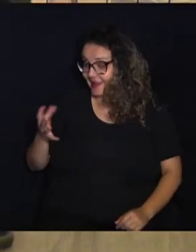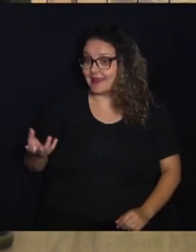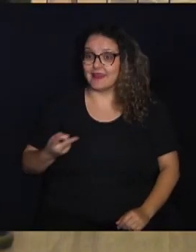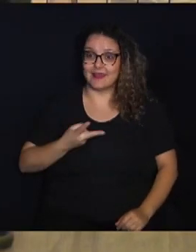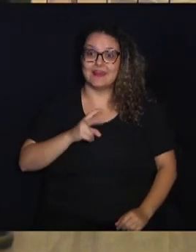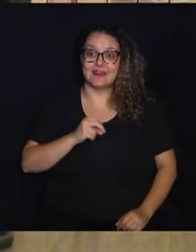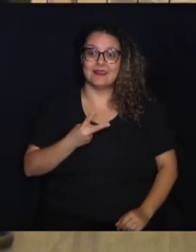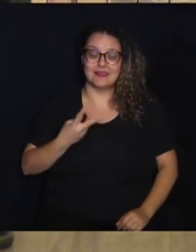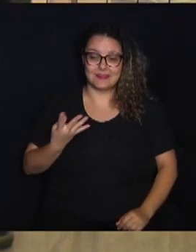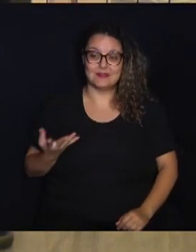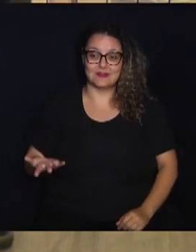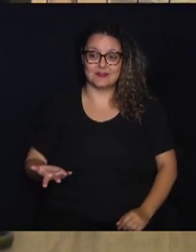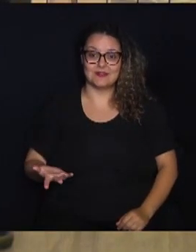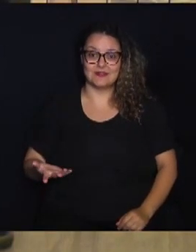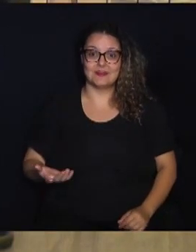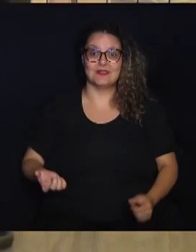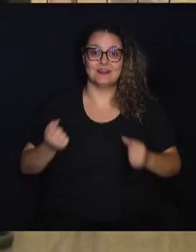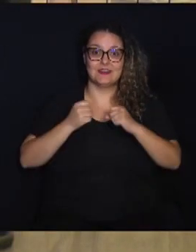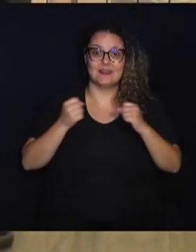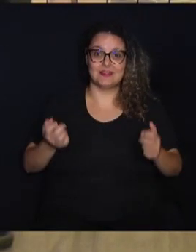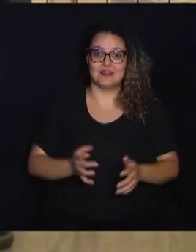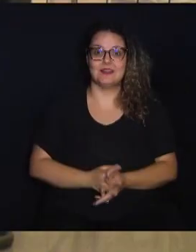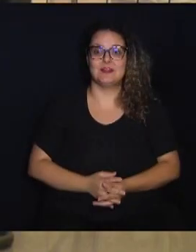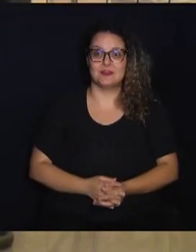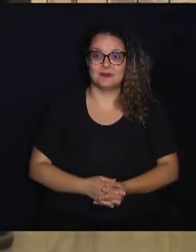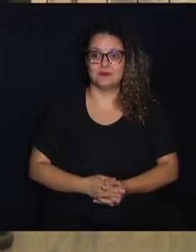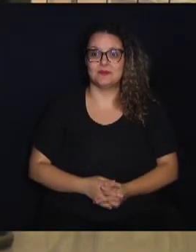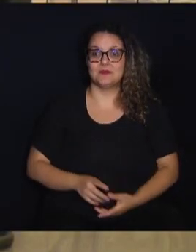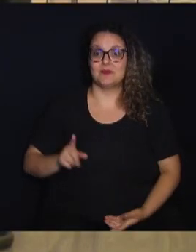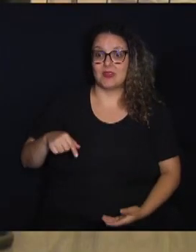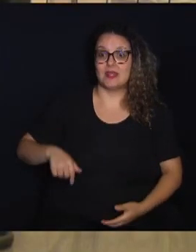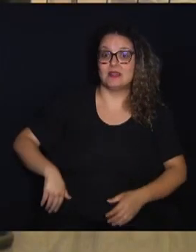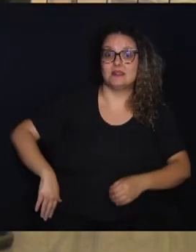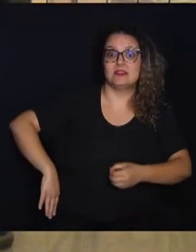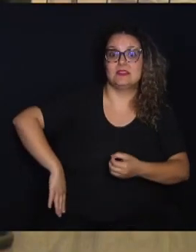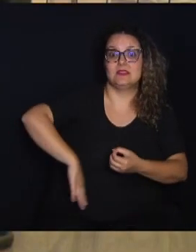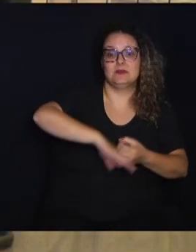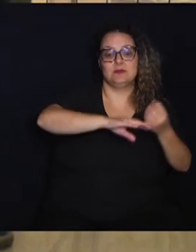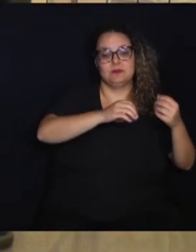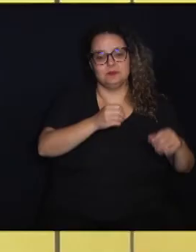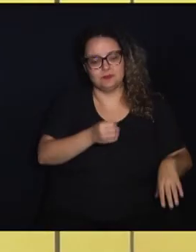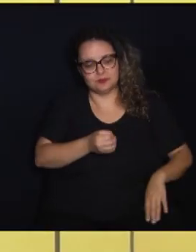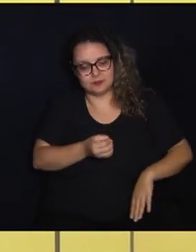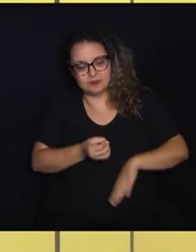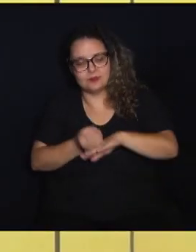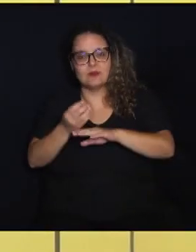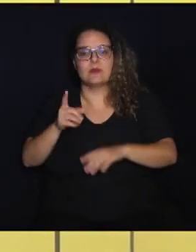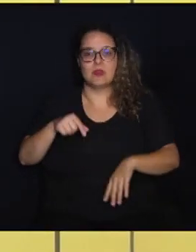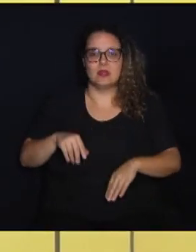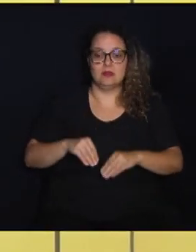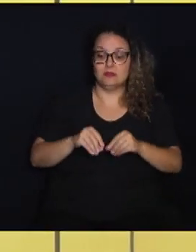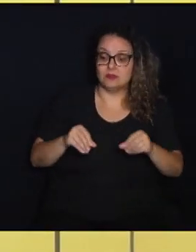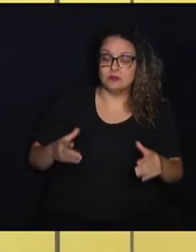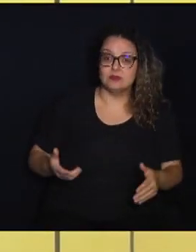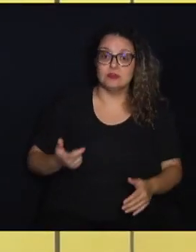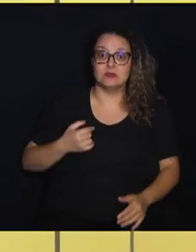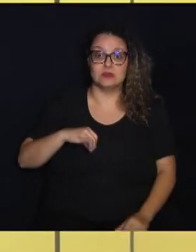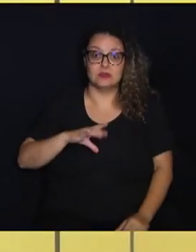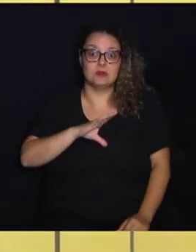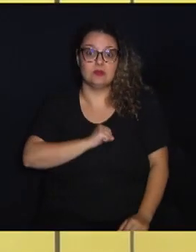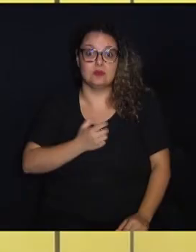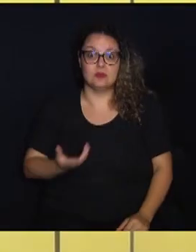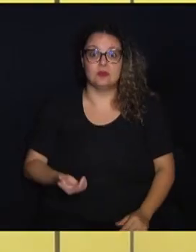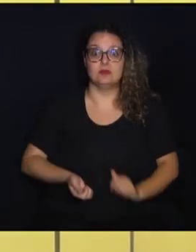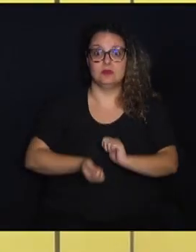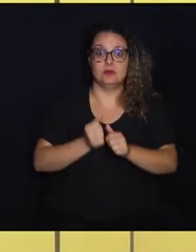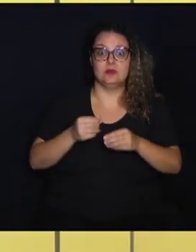2024 foi o exercício da moda, esse futevôlei, são os esportes de areia. Então, hoje, por exemplo, se eu gosto muito de esportes de areia,